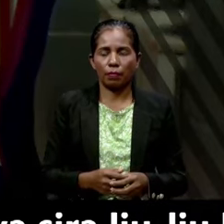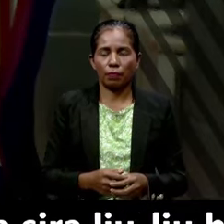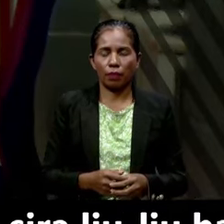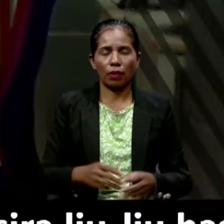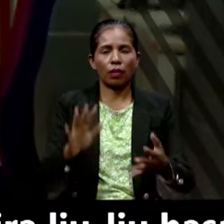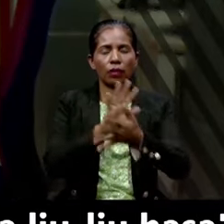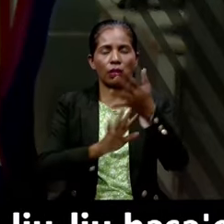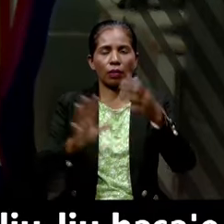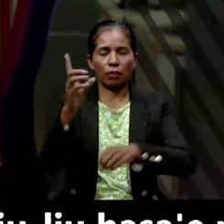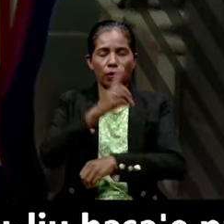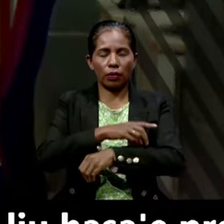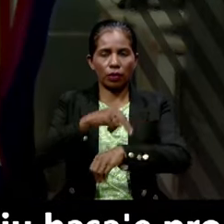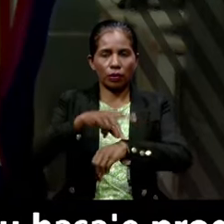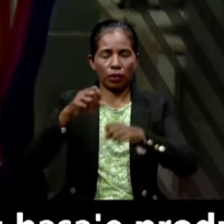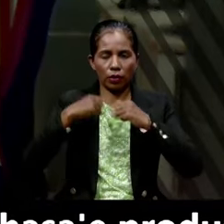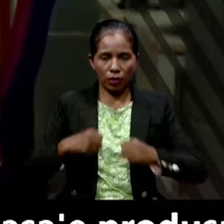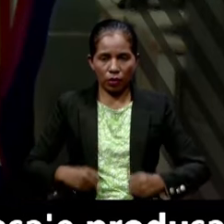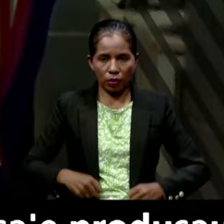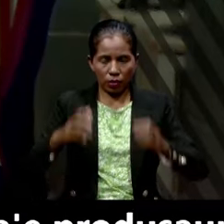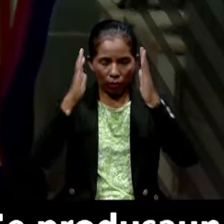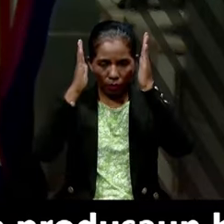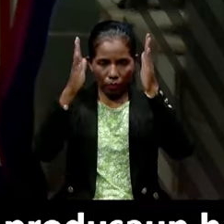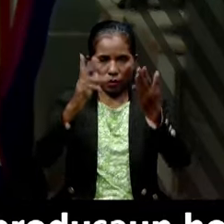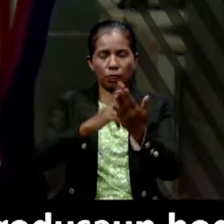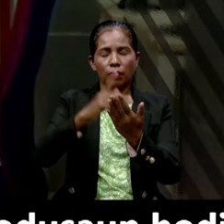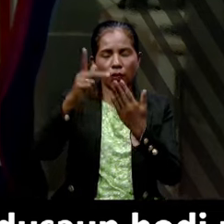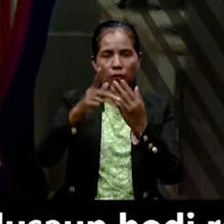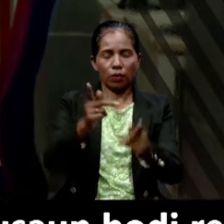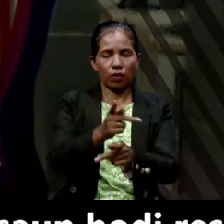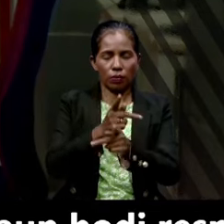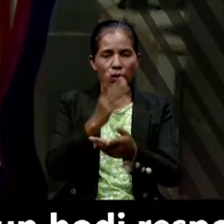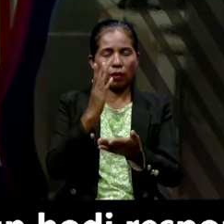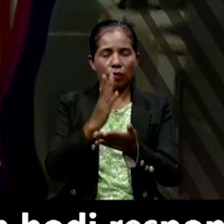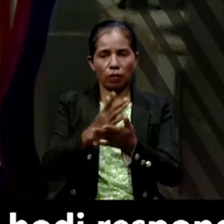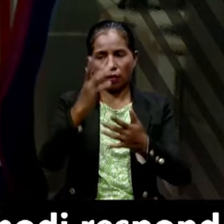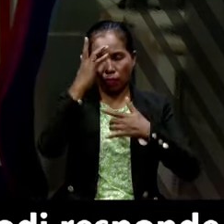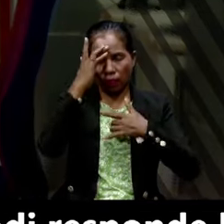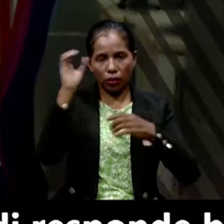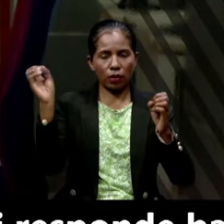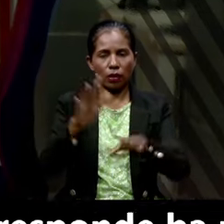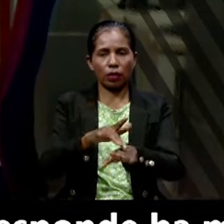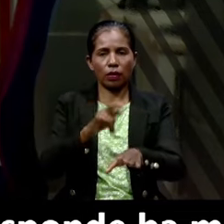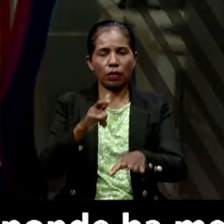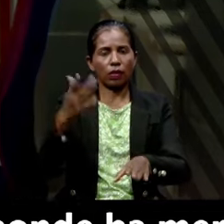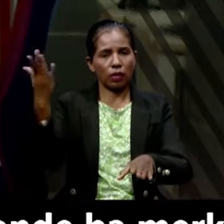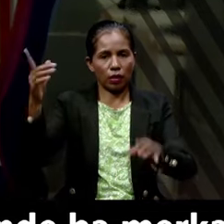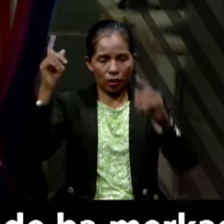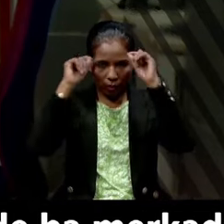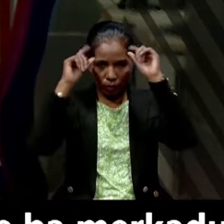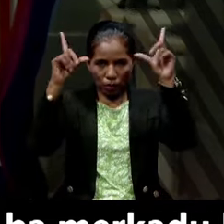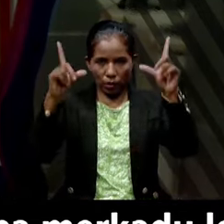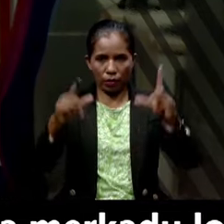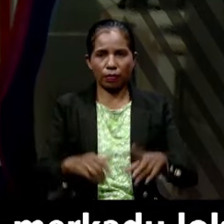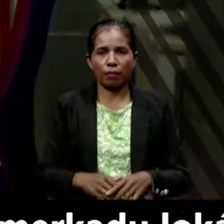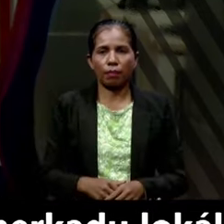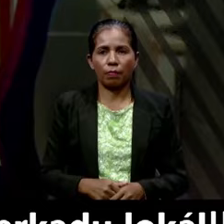Comemoração Lorong Nasional Saudi se focou no programa Cuidado na Prevenção Moras Lahadait e Timor-Leste.